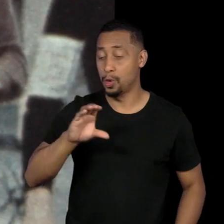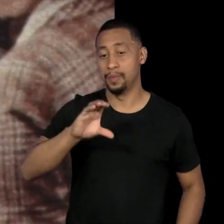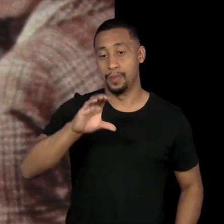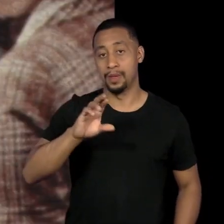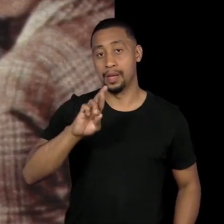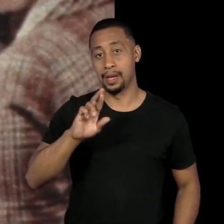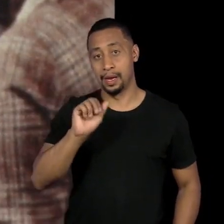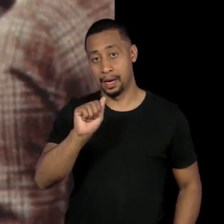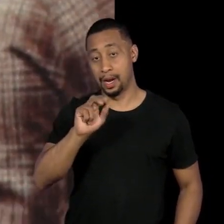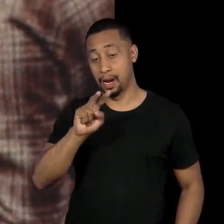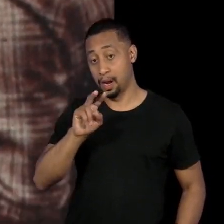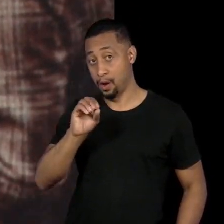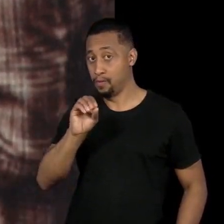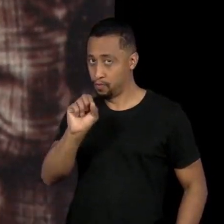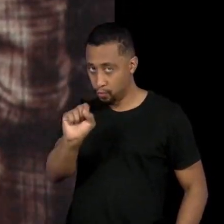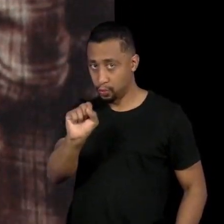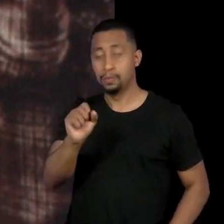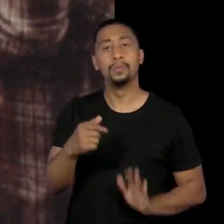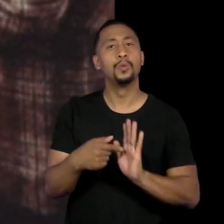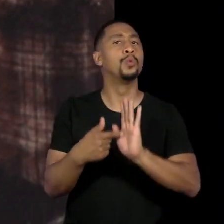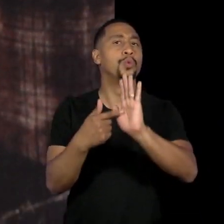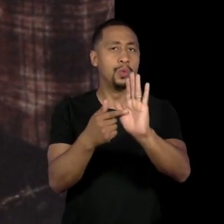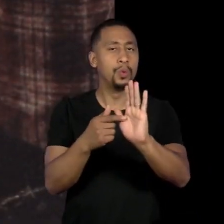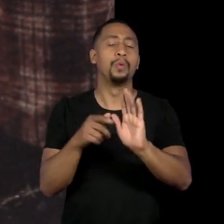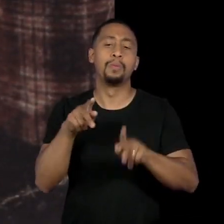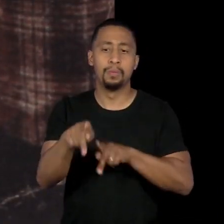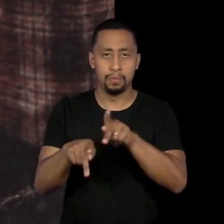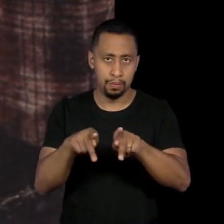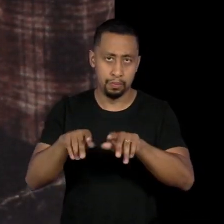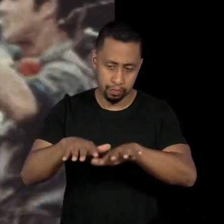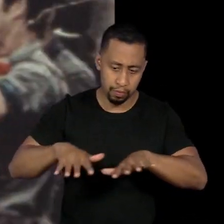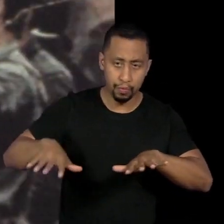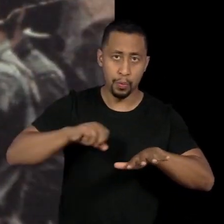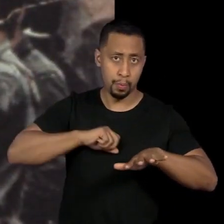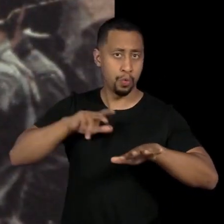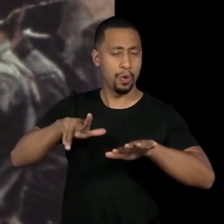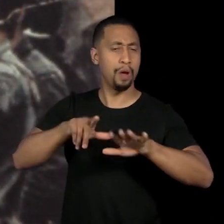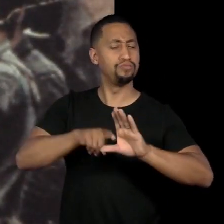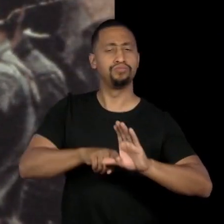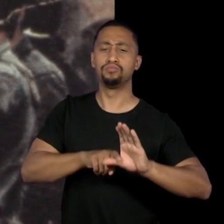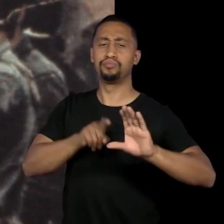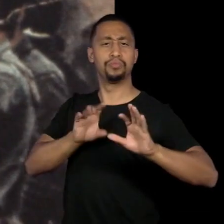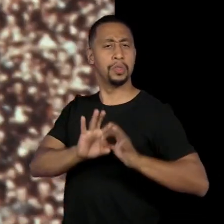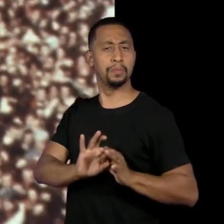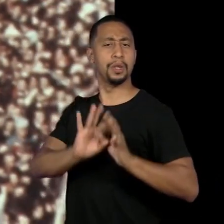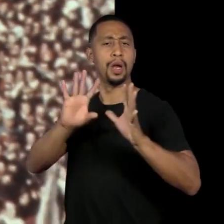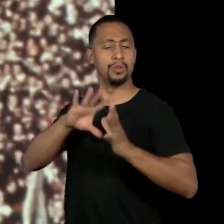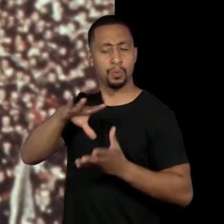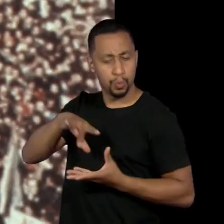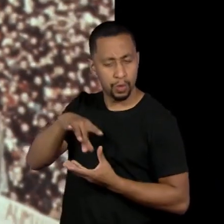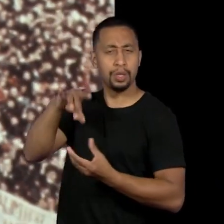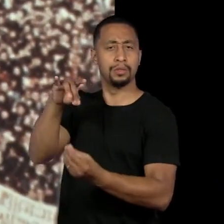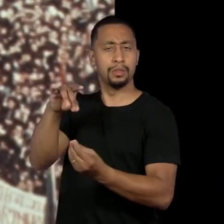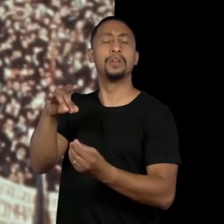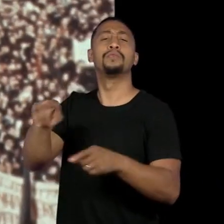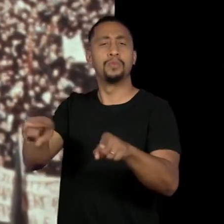restaurou para Portugal as liberdades civis e democráticas e também o direito de votar.